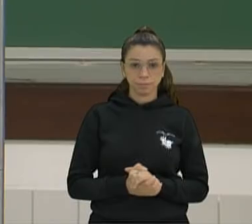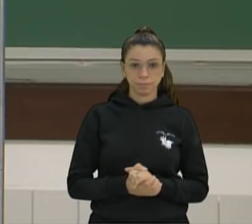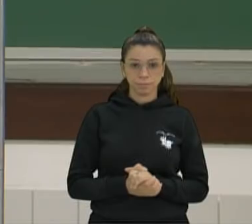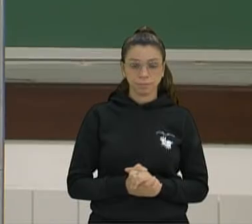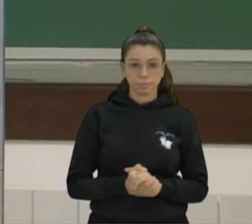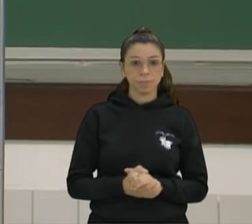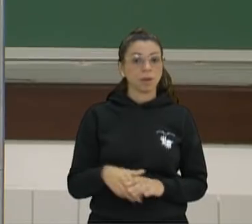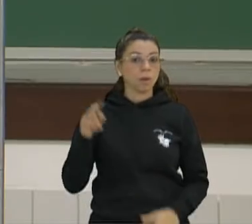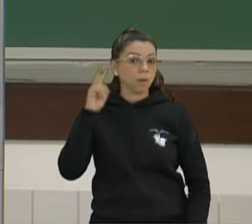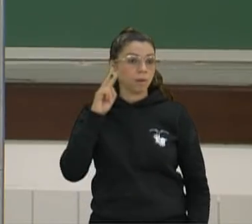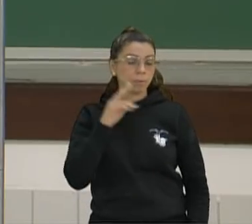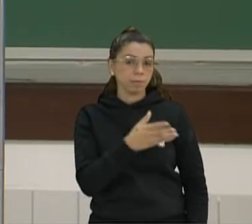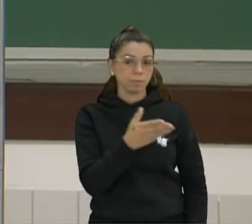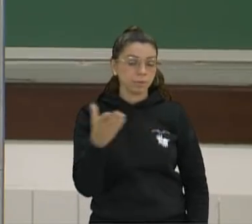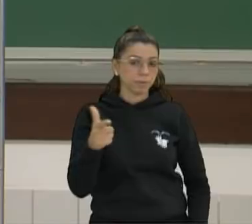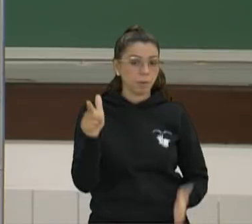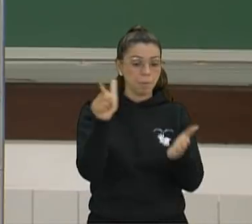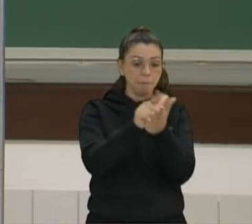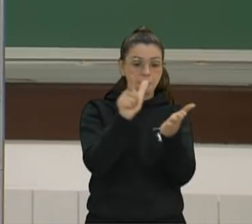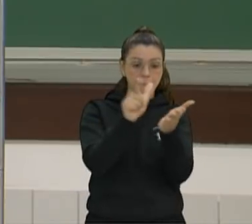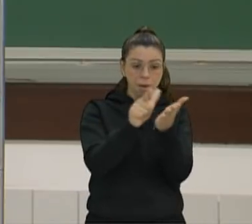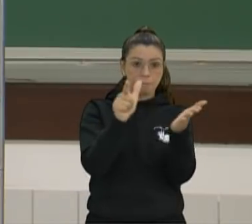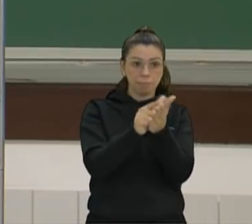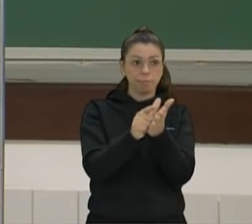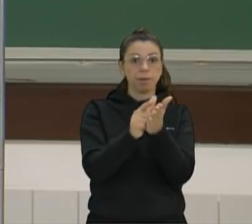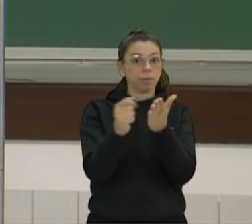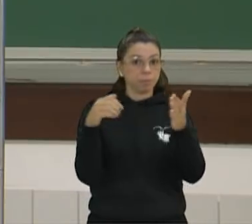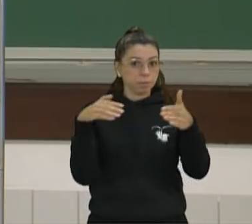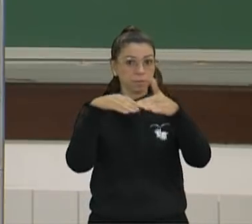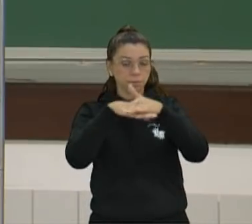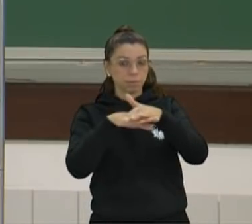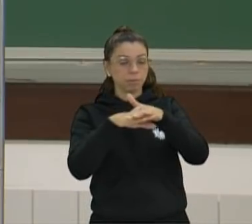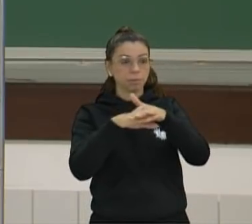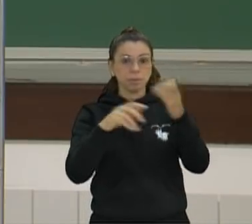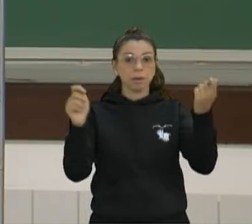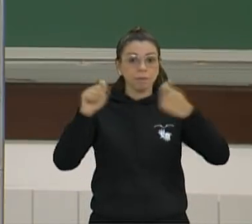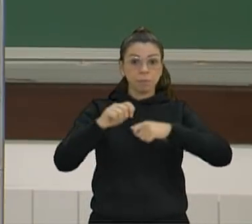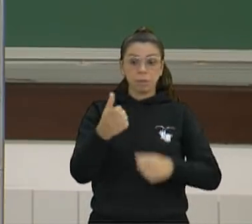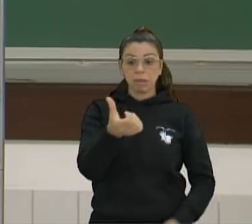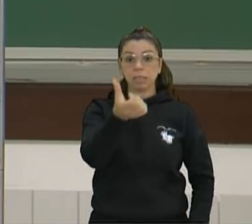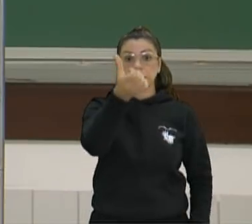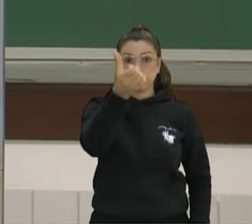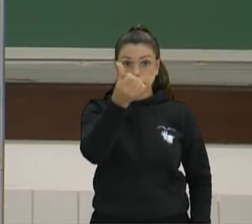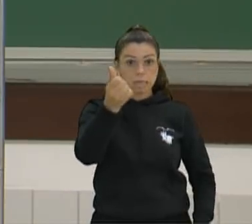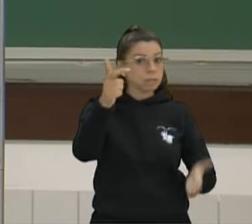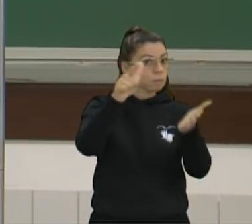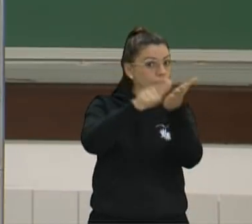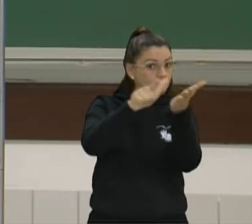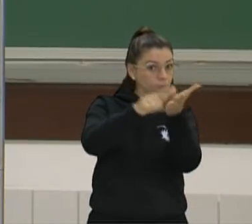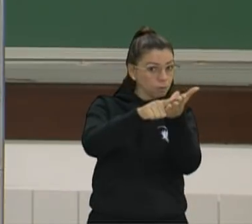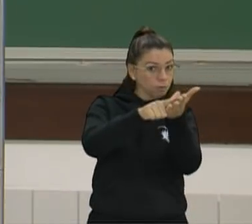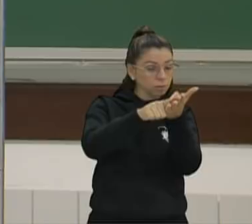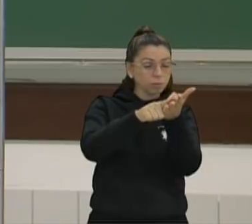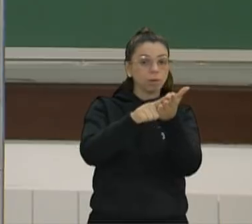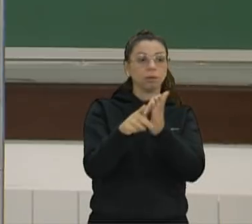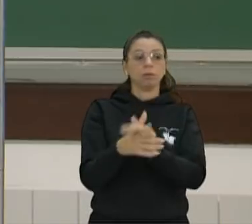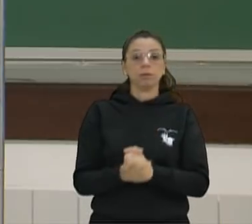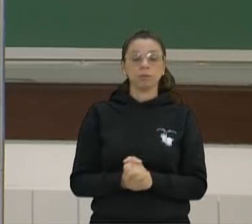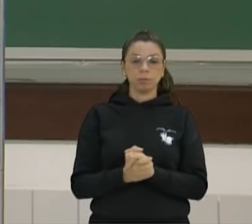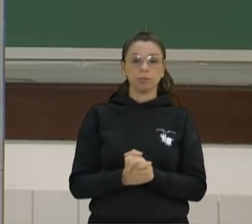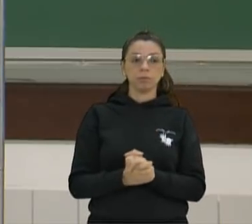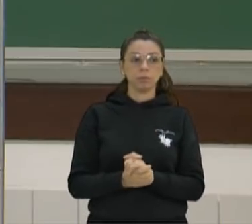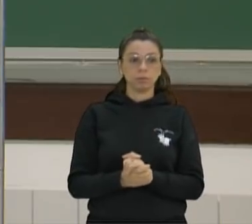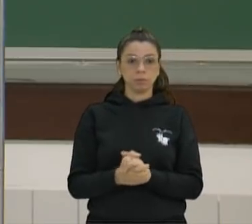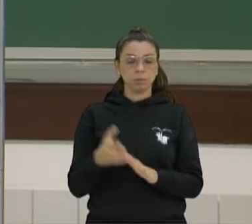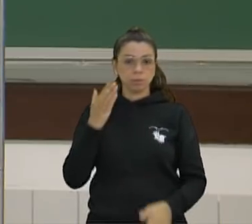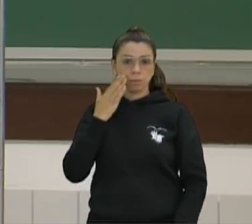Só um lembrete para você que a tua folha de papel que você vai ter que reservar para esse dia, você vai precisar de pelo menos 6, mas deixa um tanto aí reservado, que elas